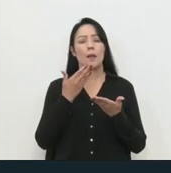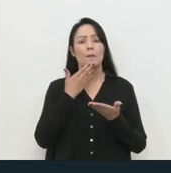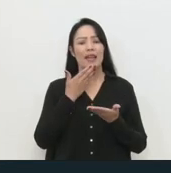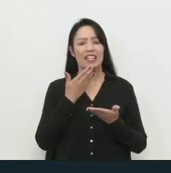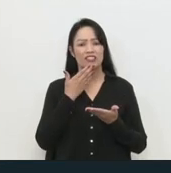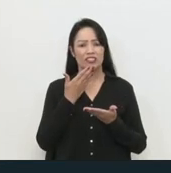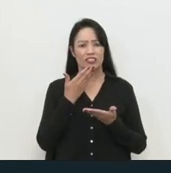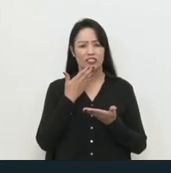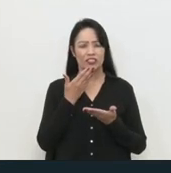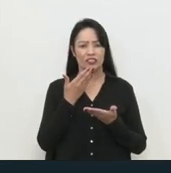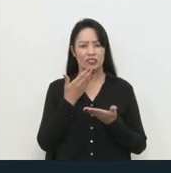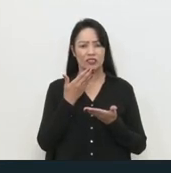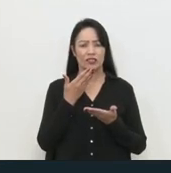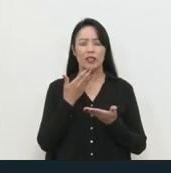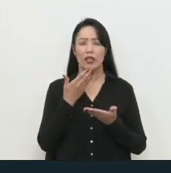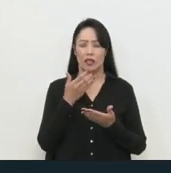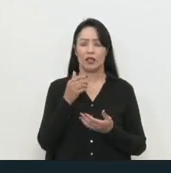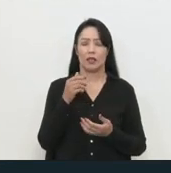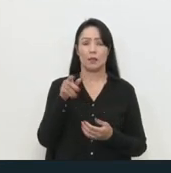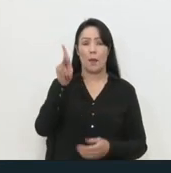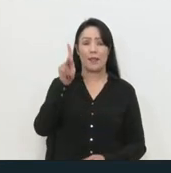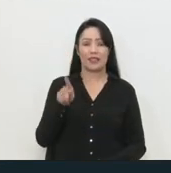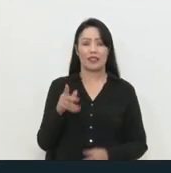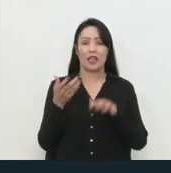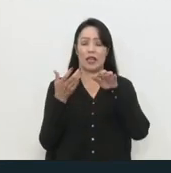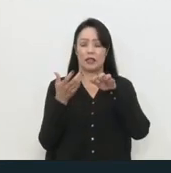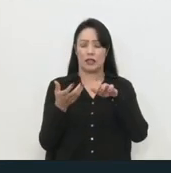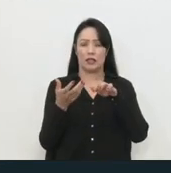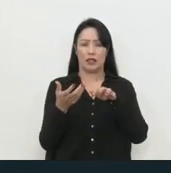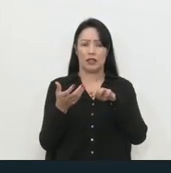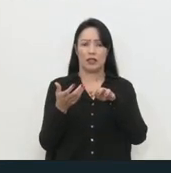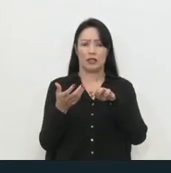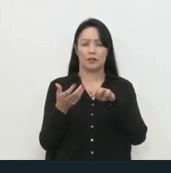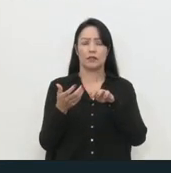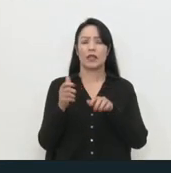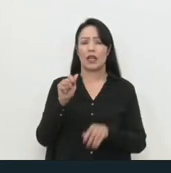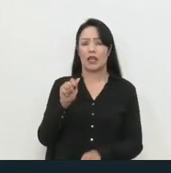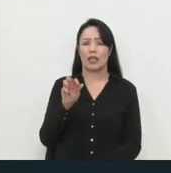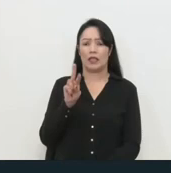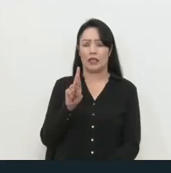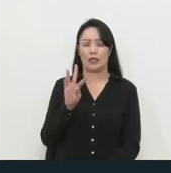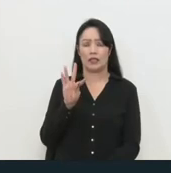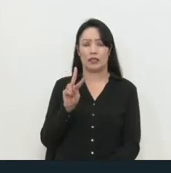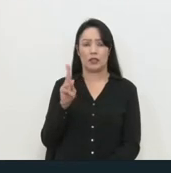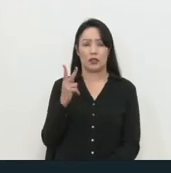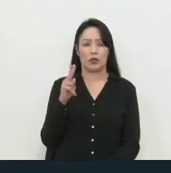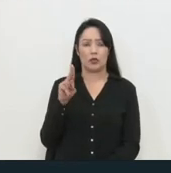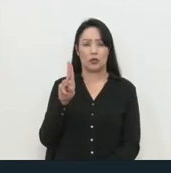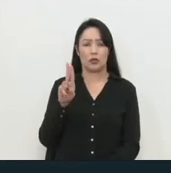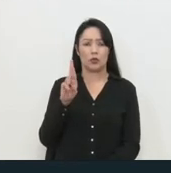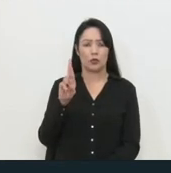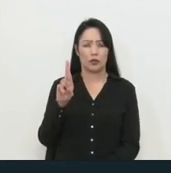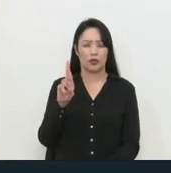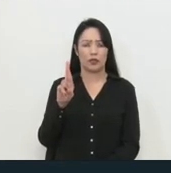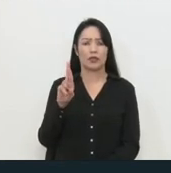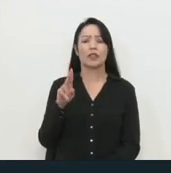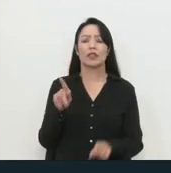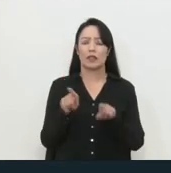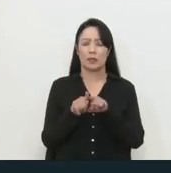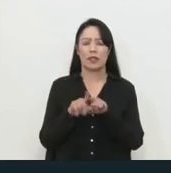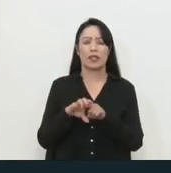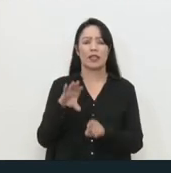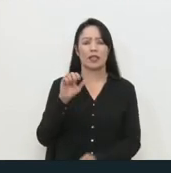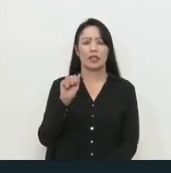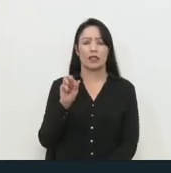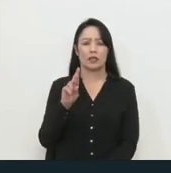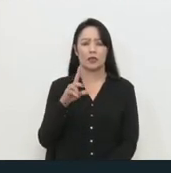o Arthur Lira presidente da câmara para o procurador-geral da República Carlos Alberto Vilhena e